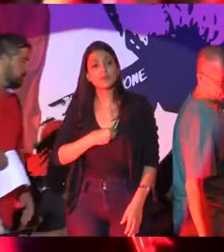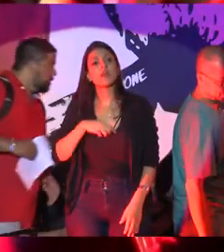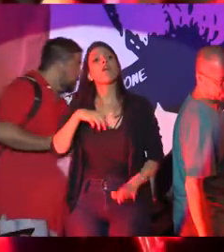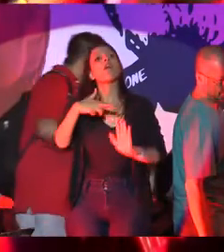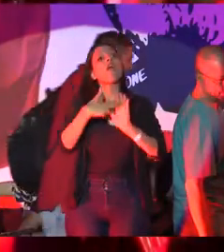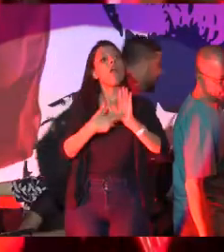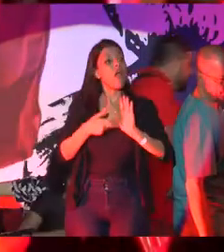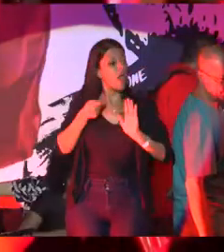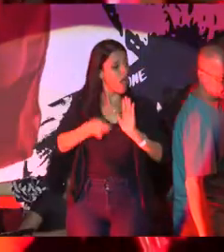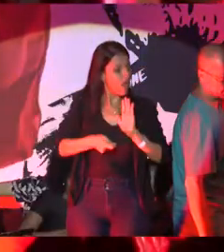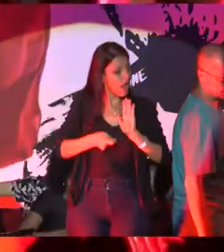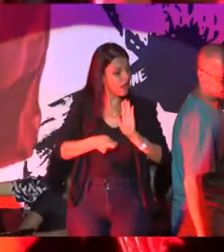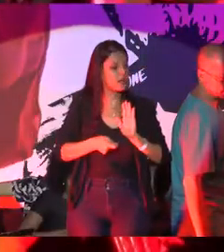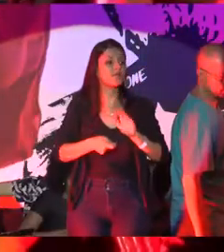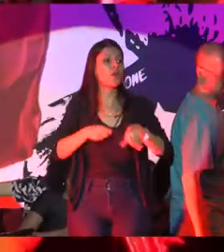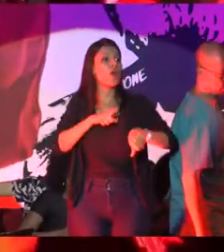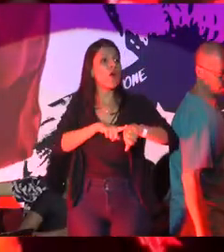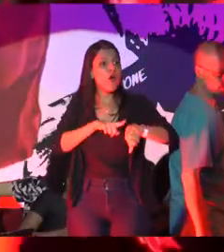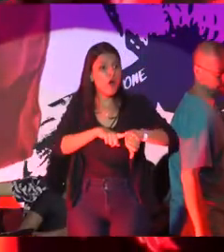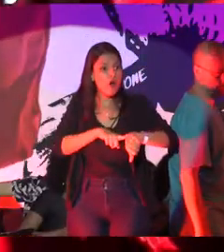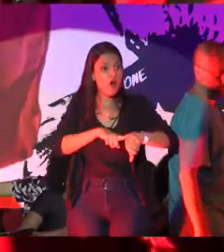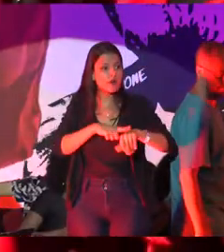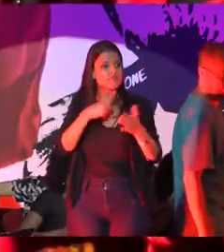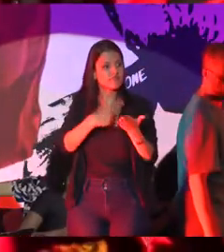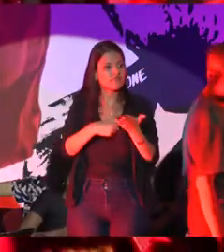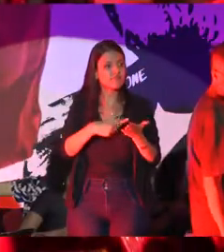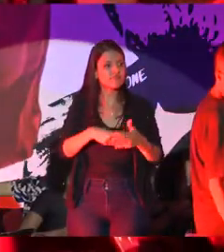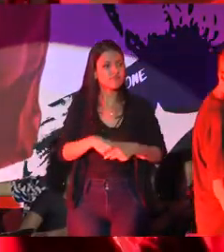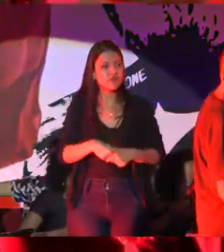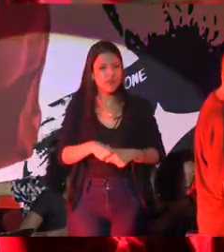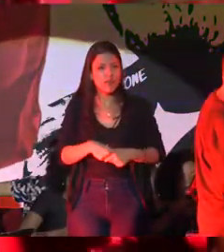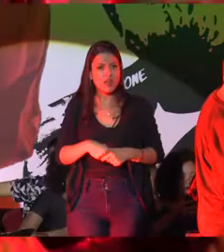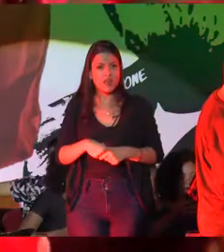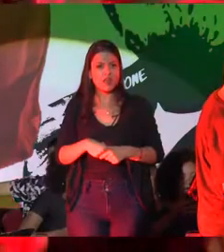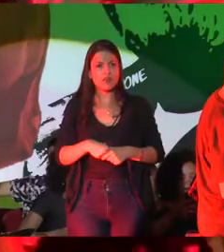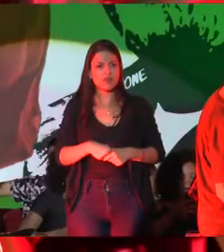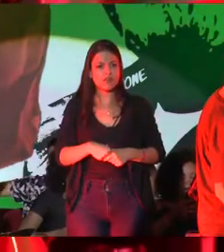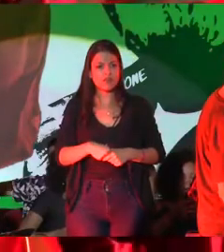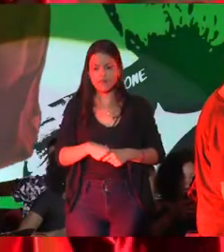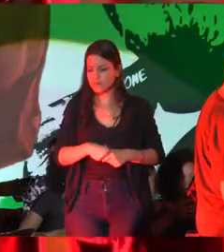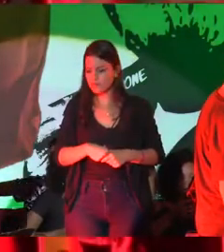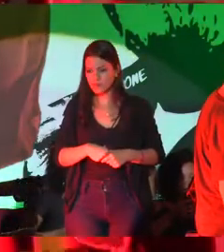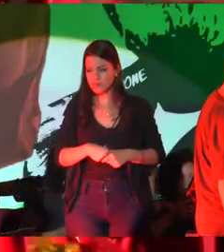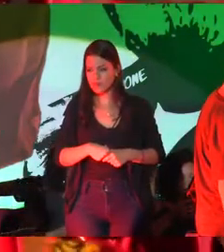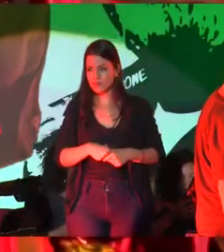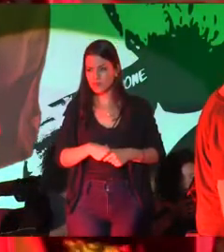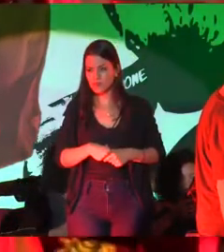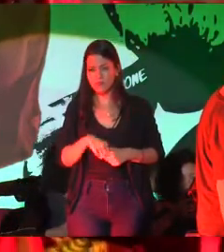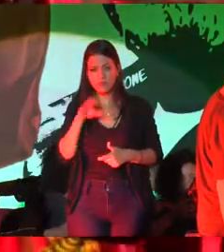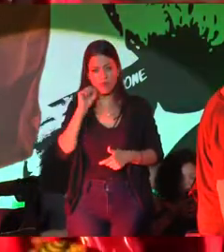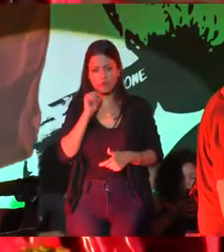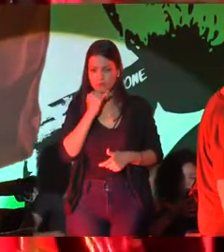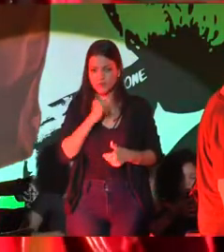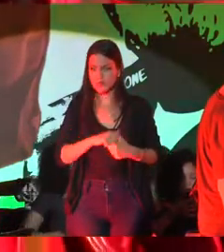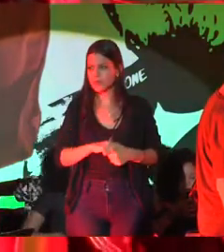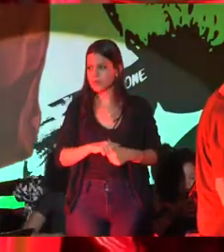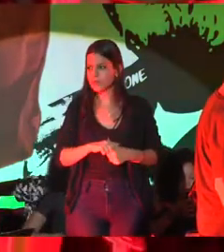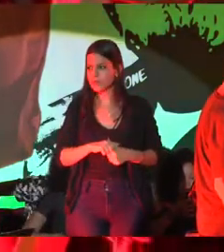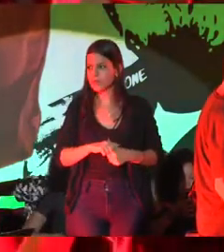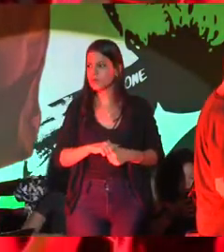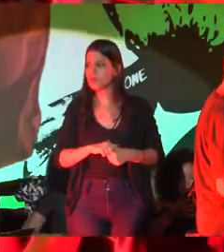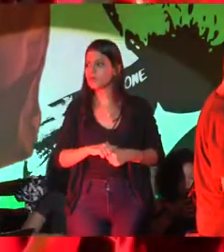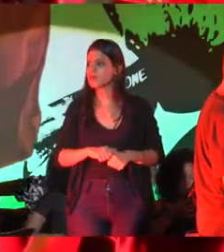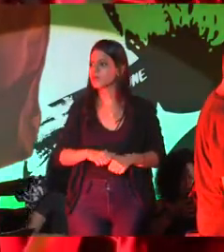próprias regras, marca a hora e se põe de nós, incontornável. Os filhos da margem têm